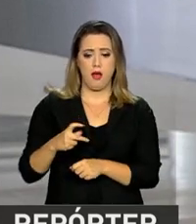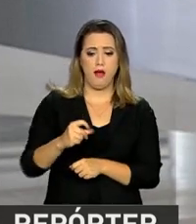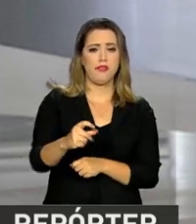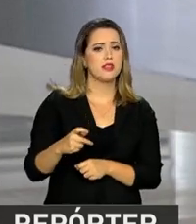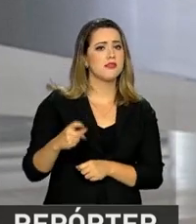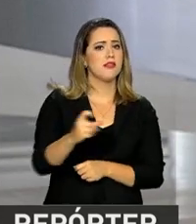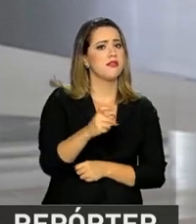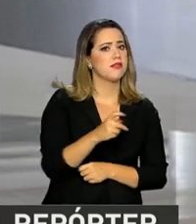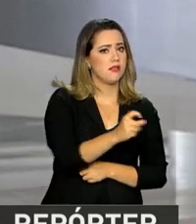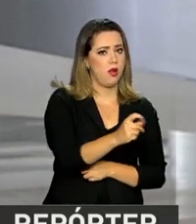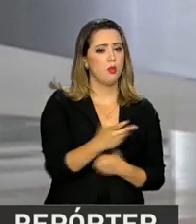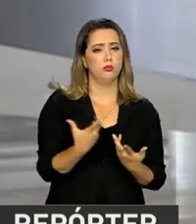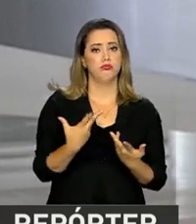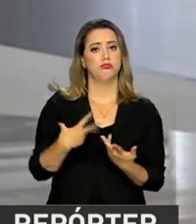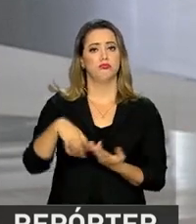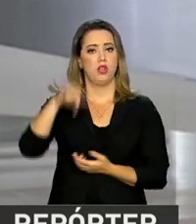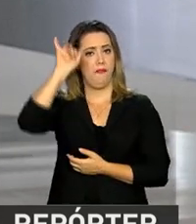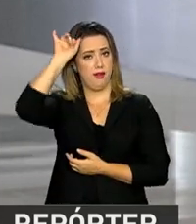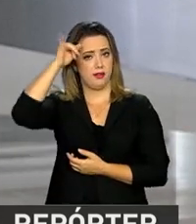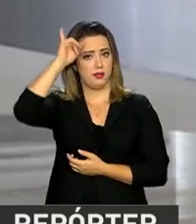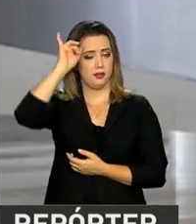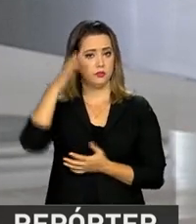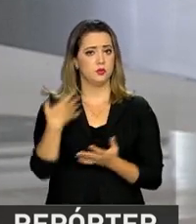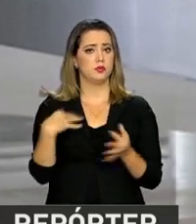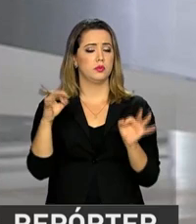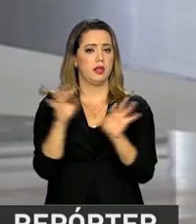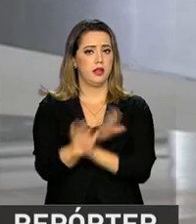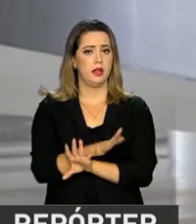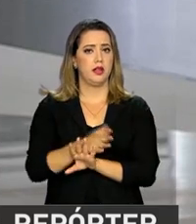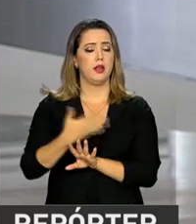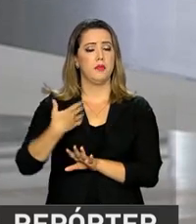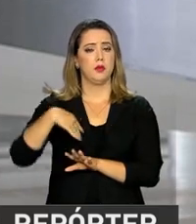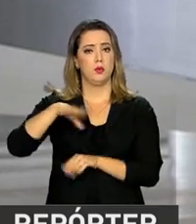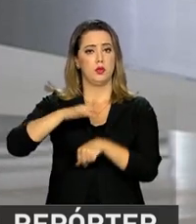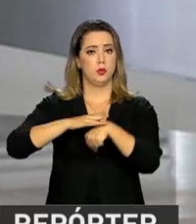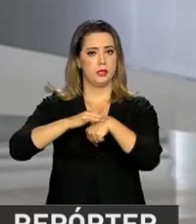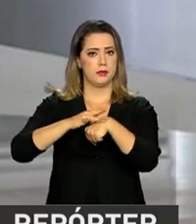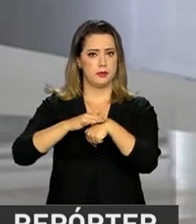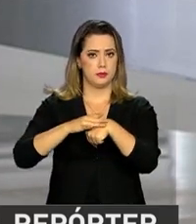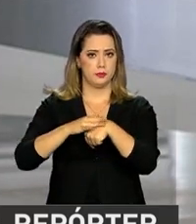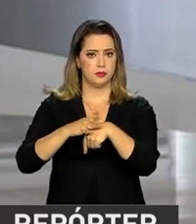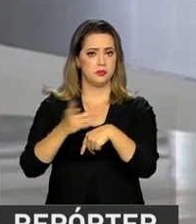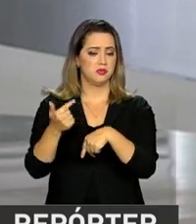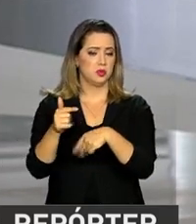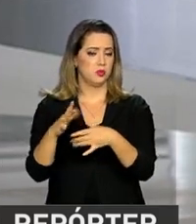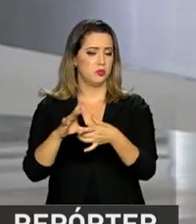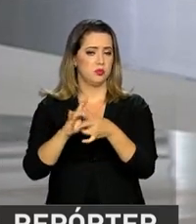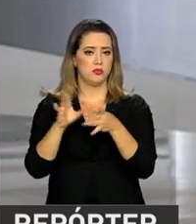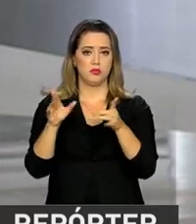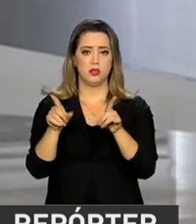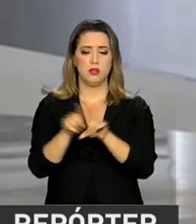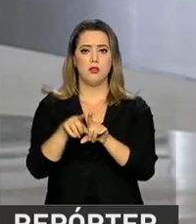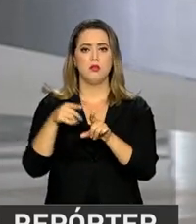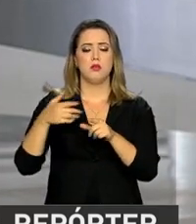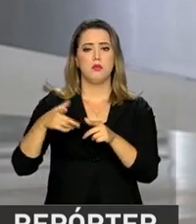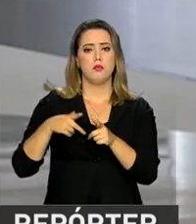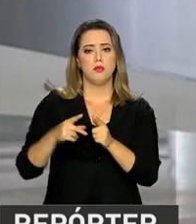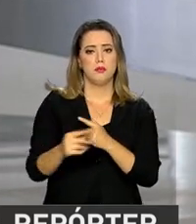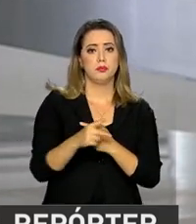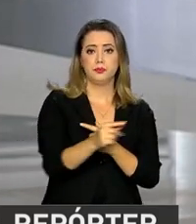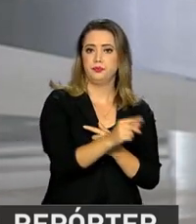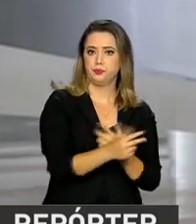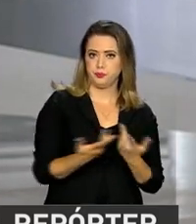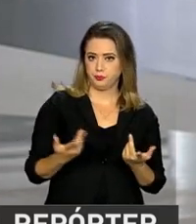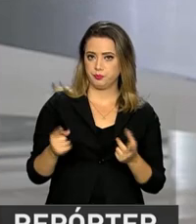de país livre da doença sem vacinação e para atender os requisitos sanitários do departamento de saúde animal